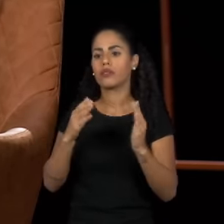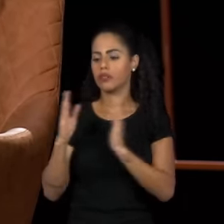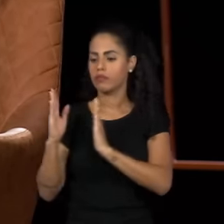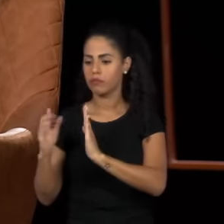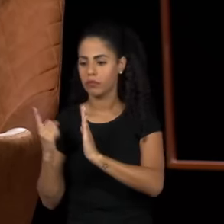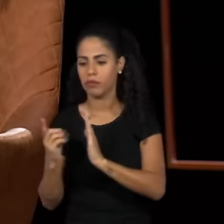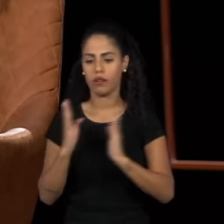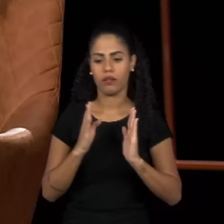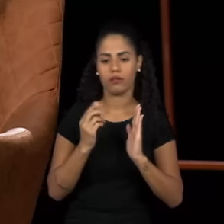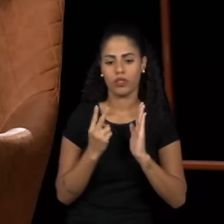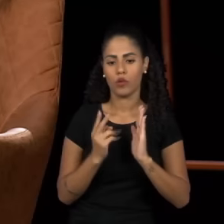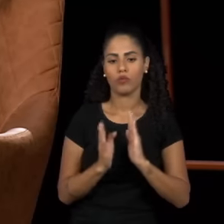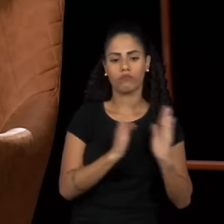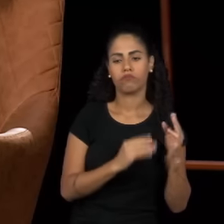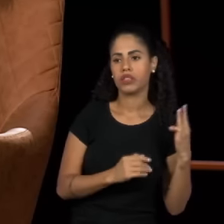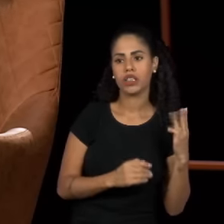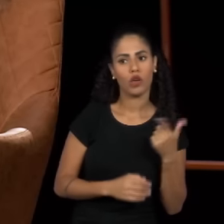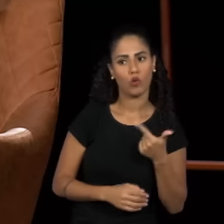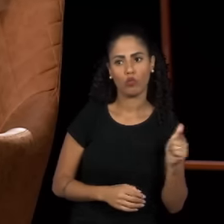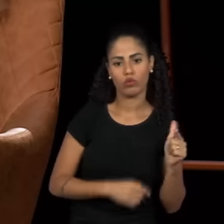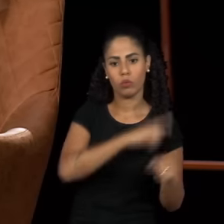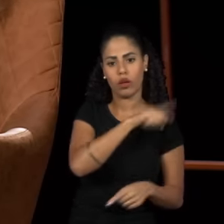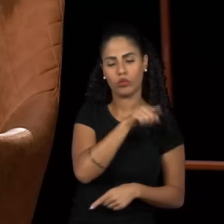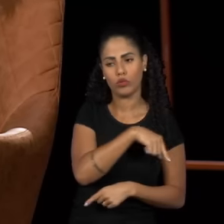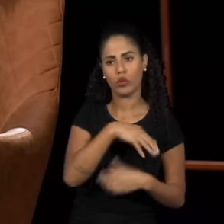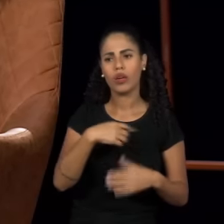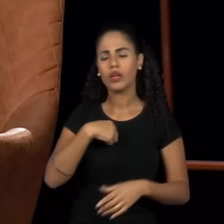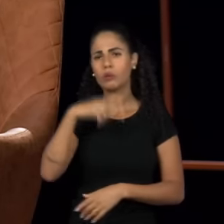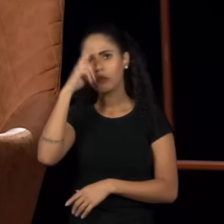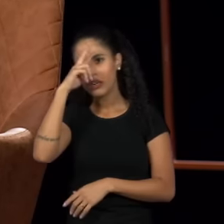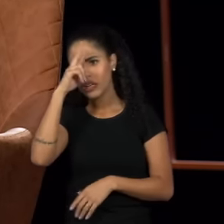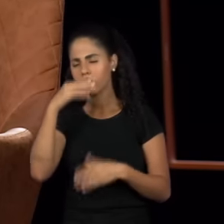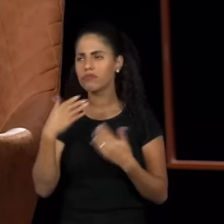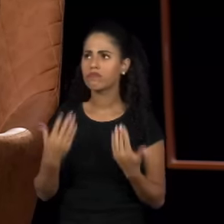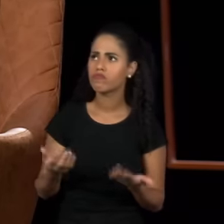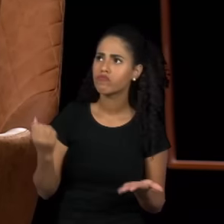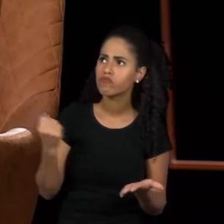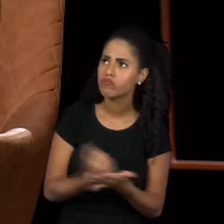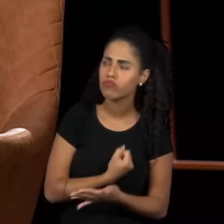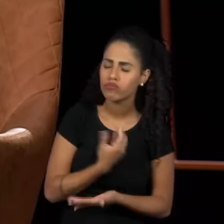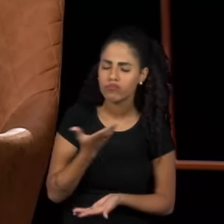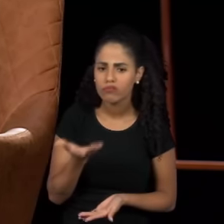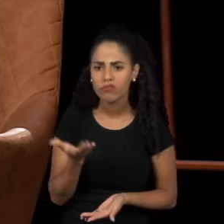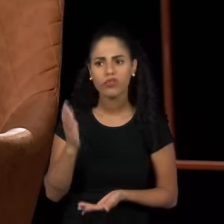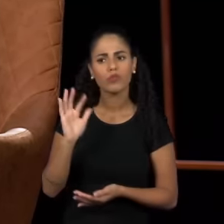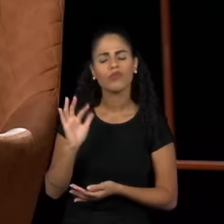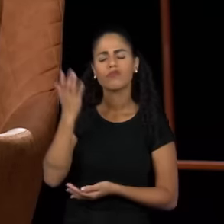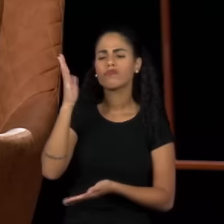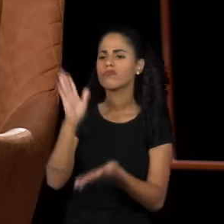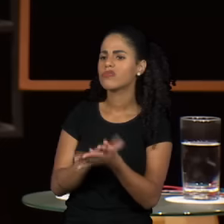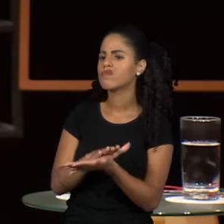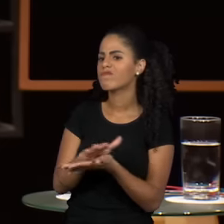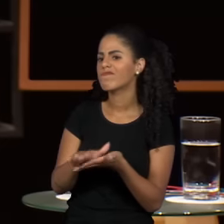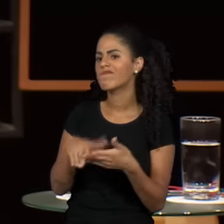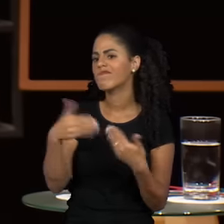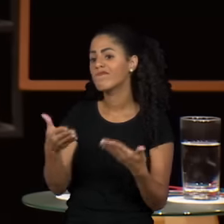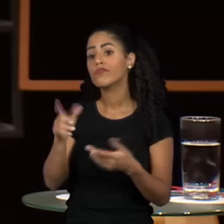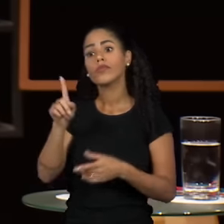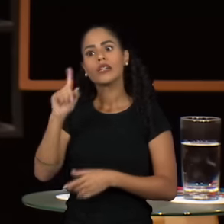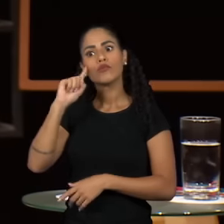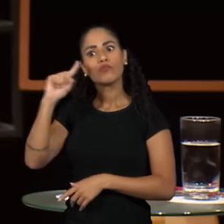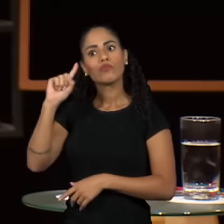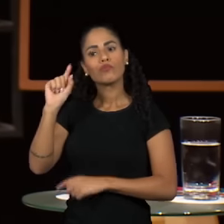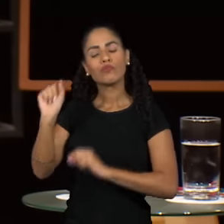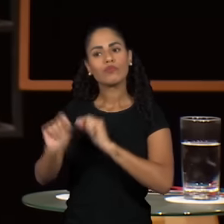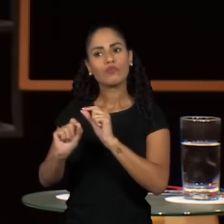fase. E aí eu fiquei muito desiludida, né? Porque eu falei, poxa, não aconteceu. Mas aí um belo dia, naquele,